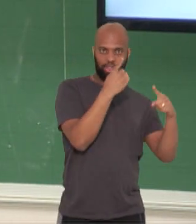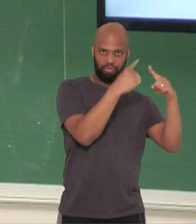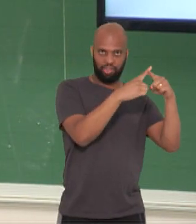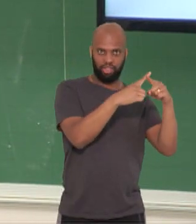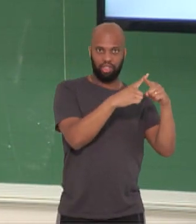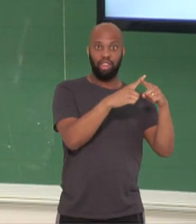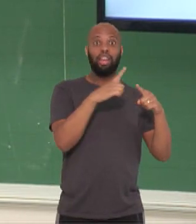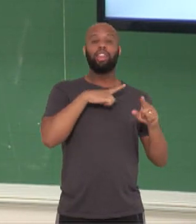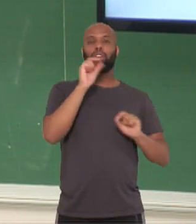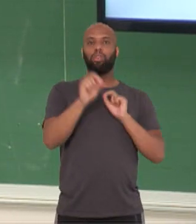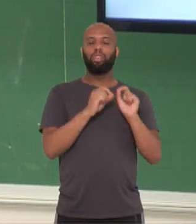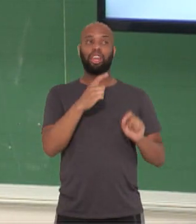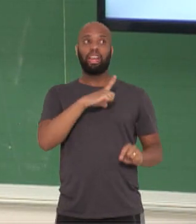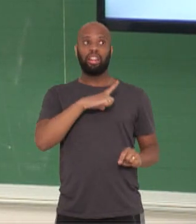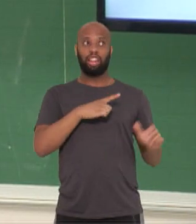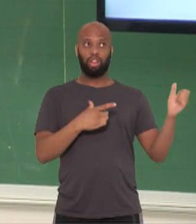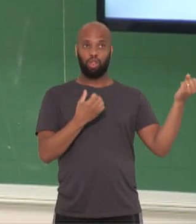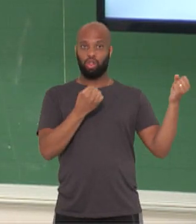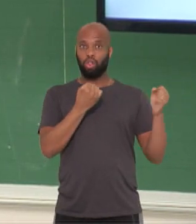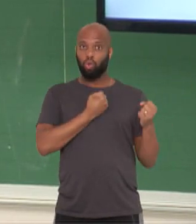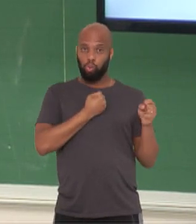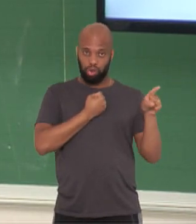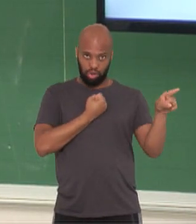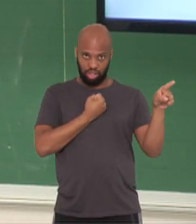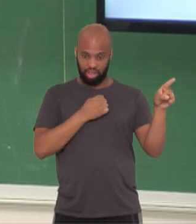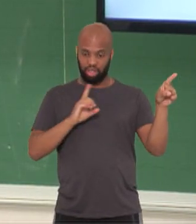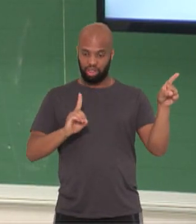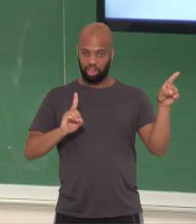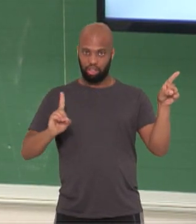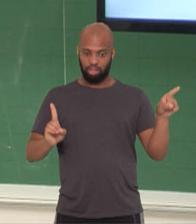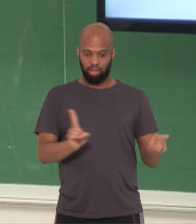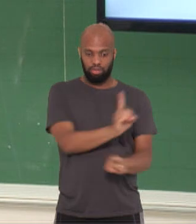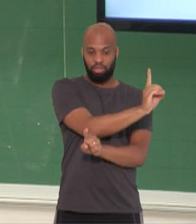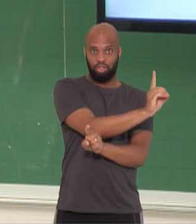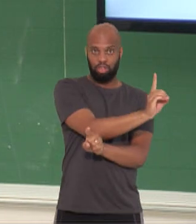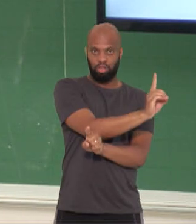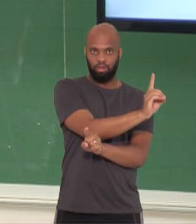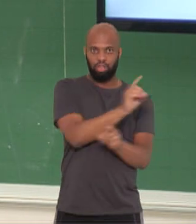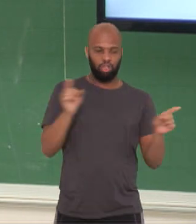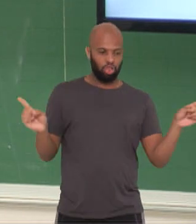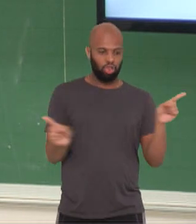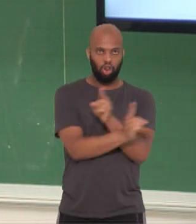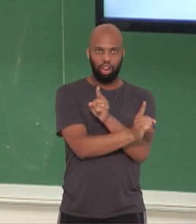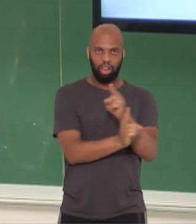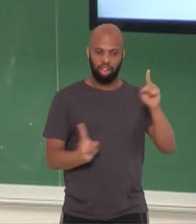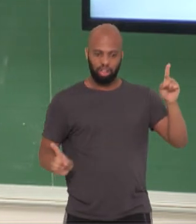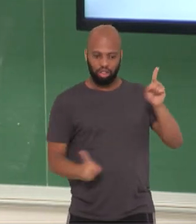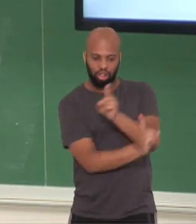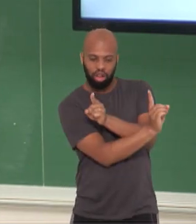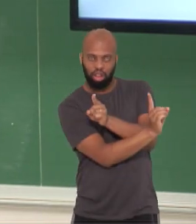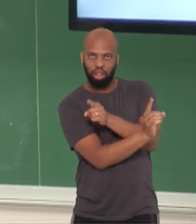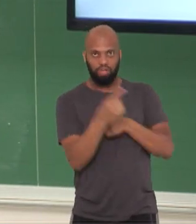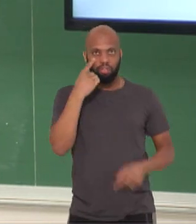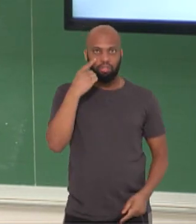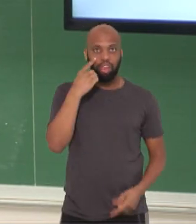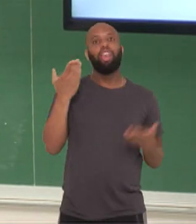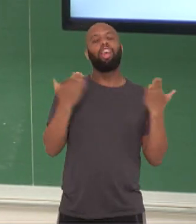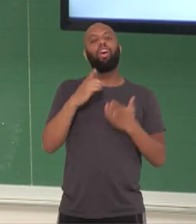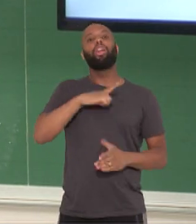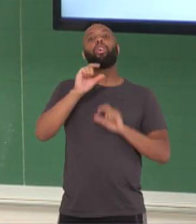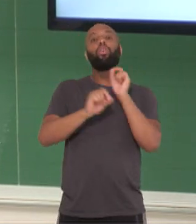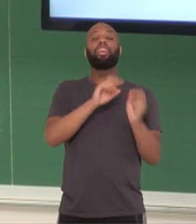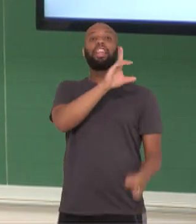de 1,5 vezes 10 elevado a menos 3 pela distância ao quadrado, veja. De modo que a gente chegou na equação distância ao